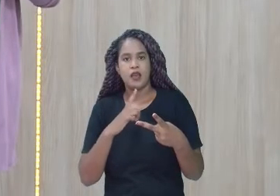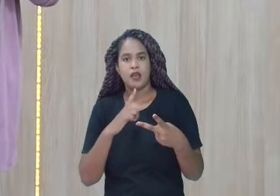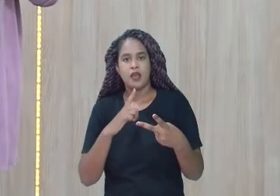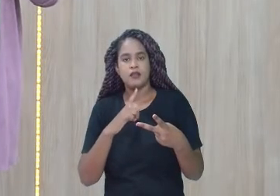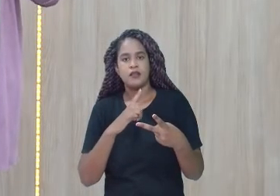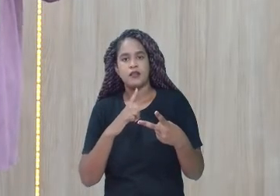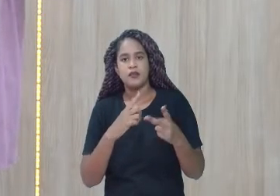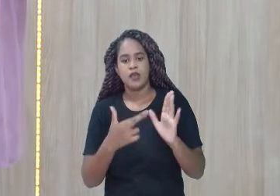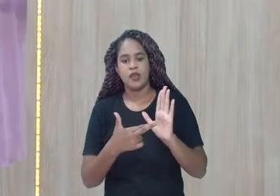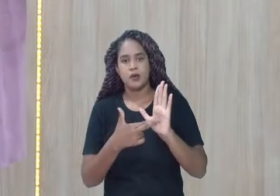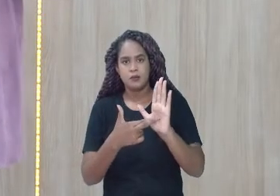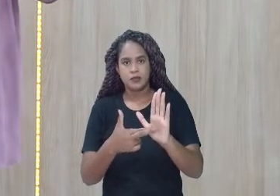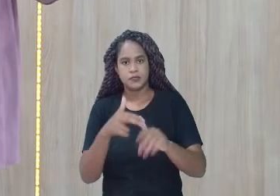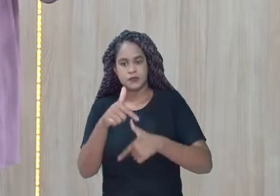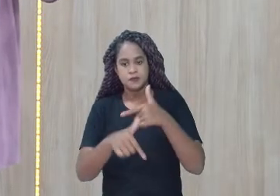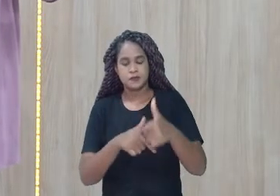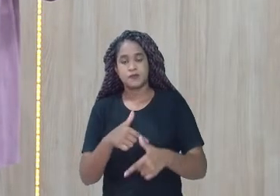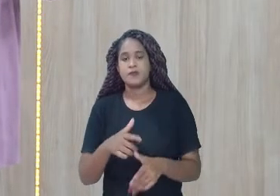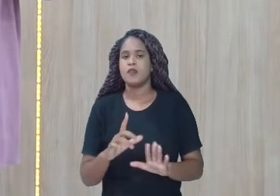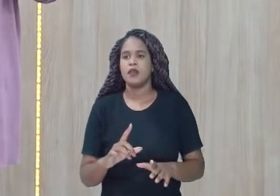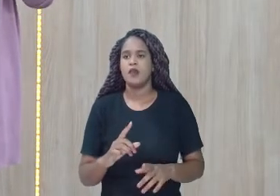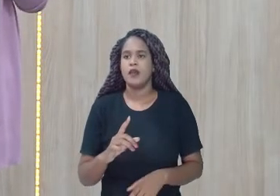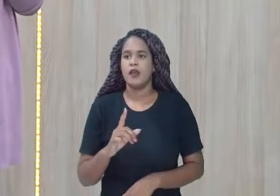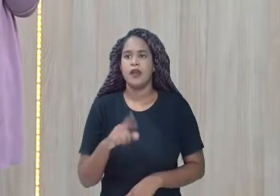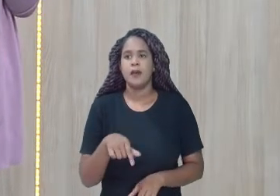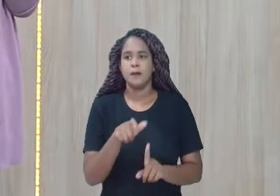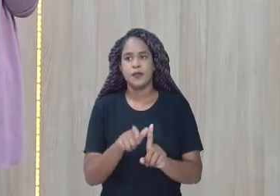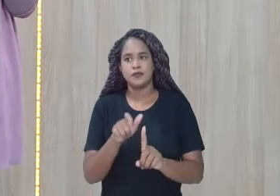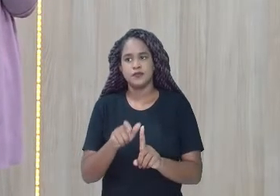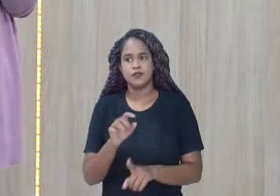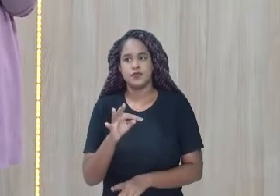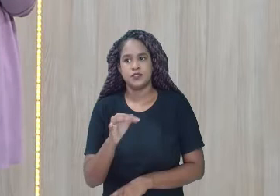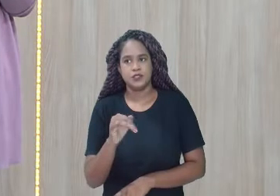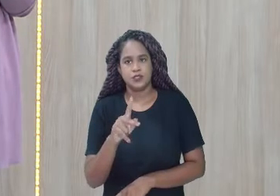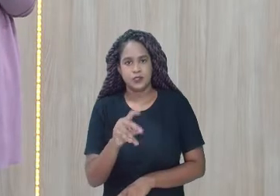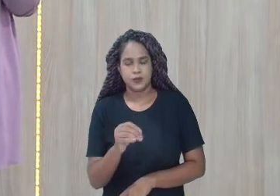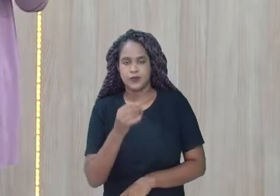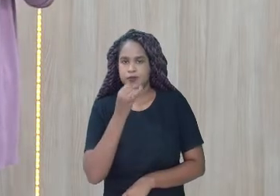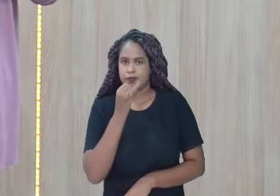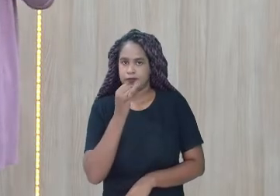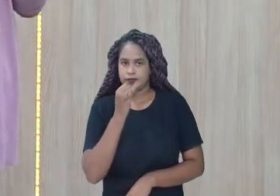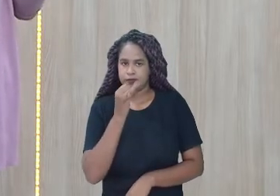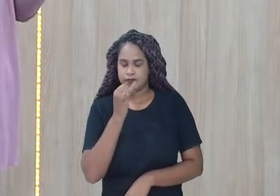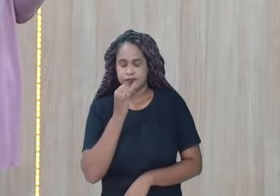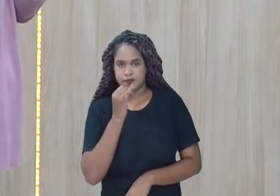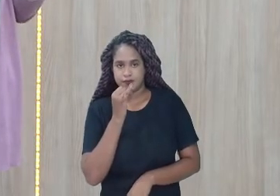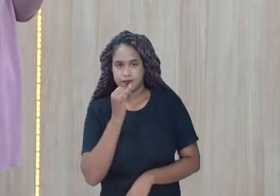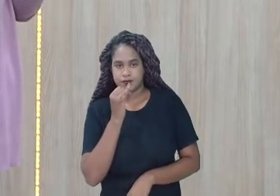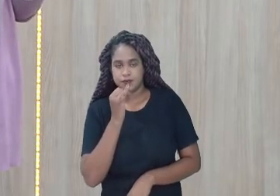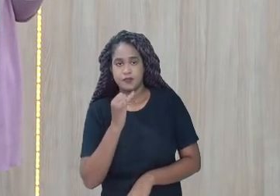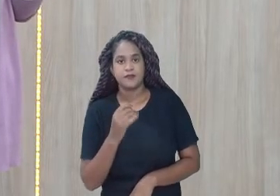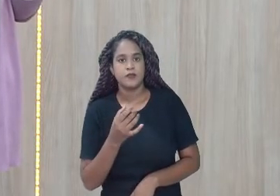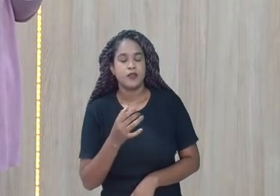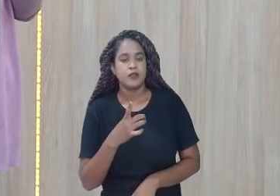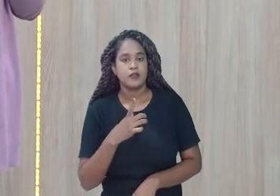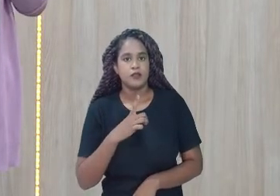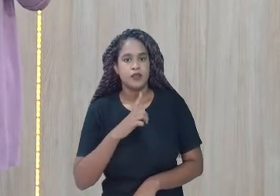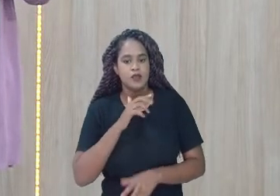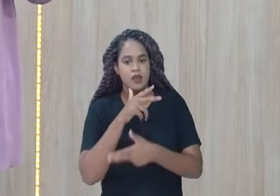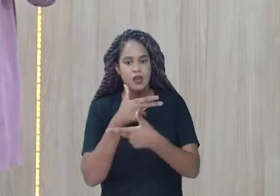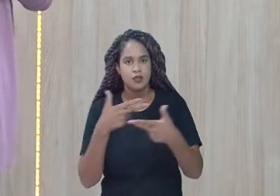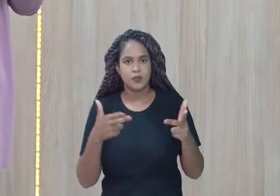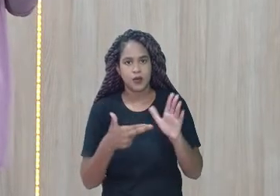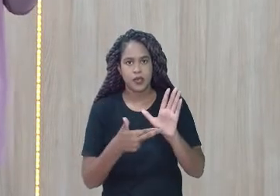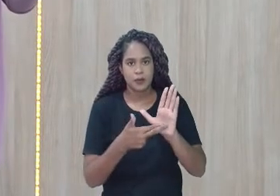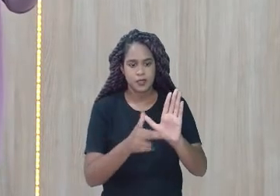que representam um grupo social. Então, quando eu digo que a formiga é trabalhadora, eu não estou falando de uma formiga especificamente, mas eu estou